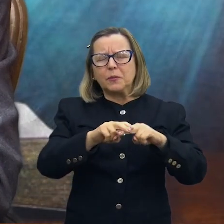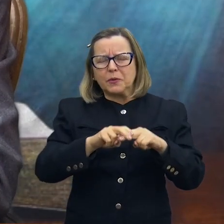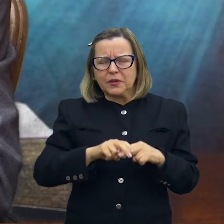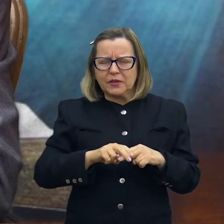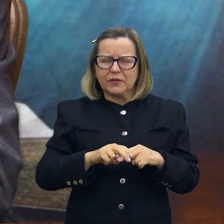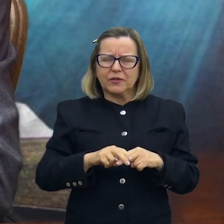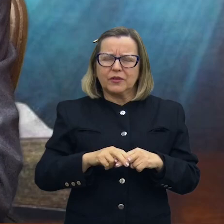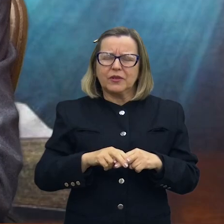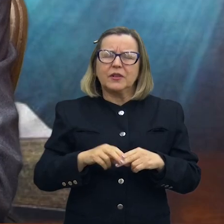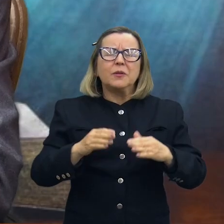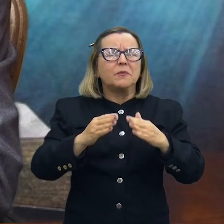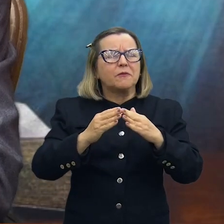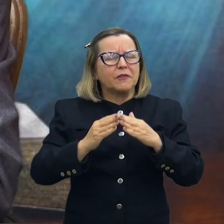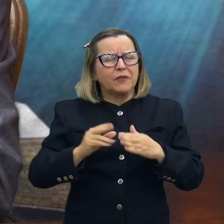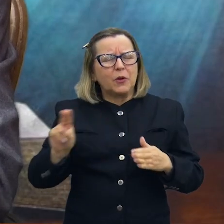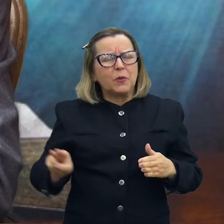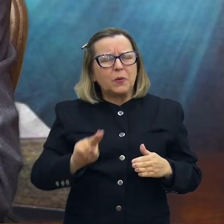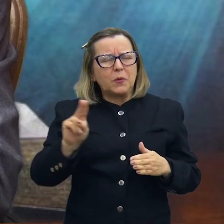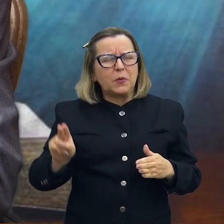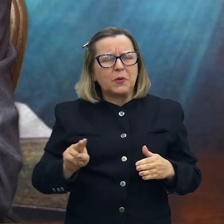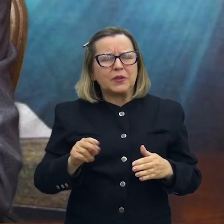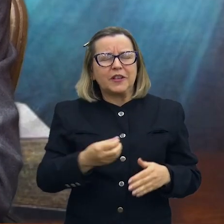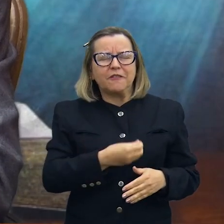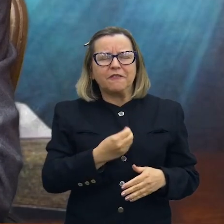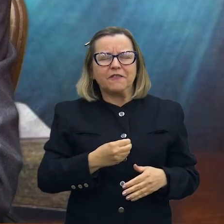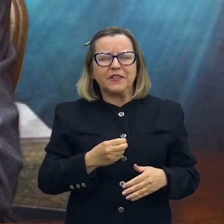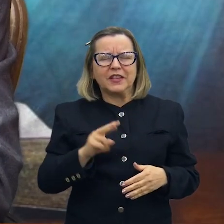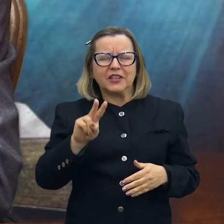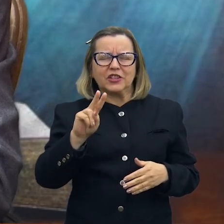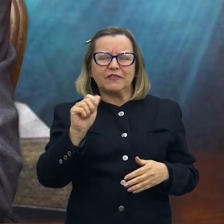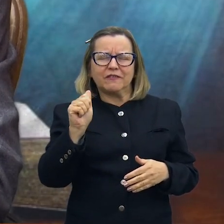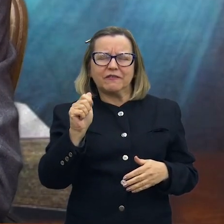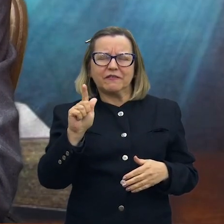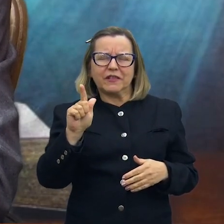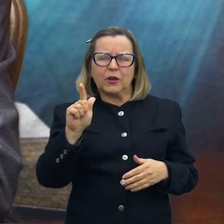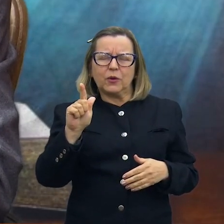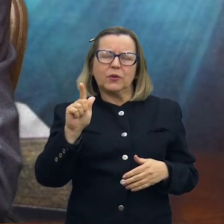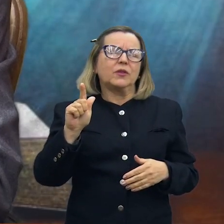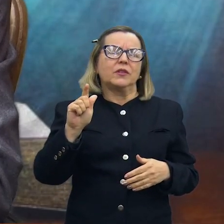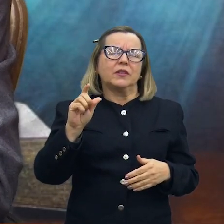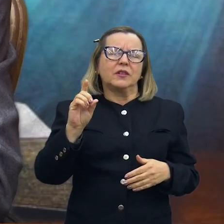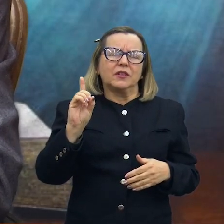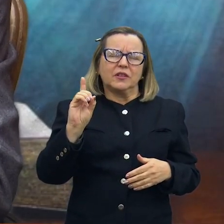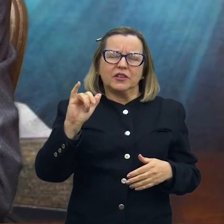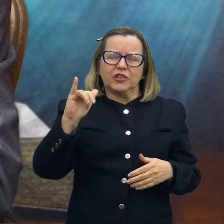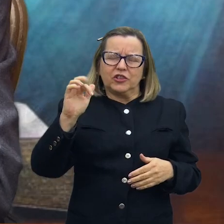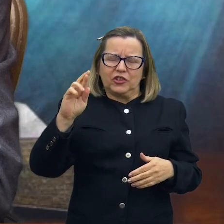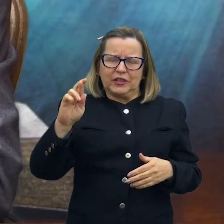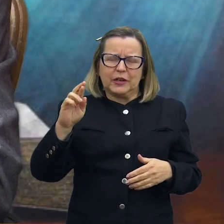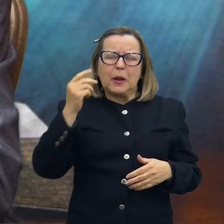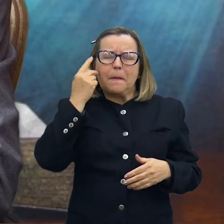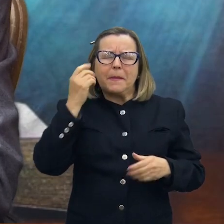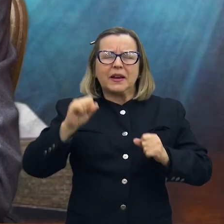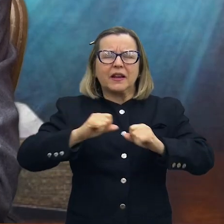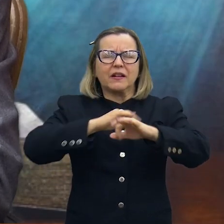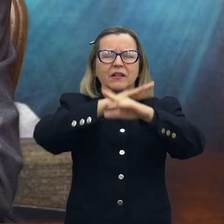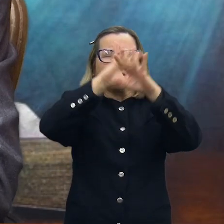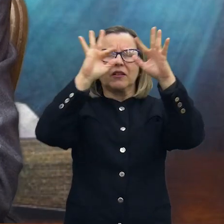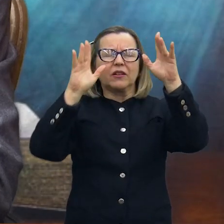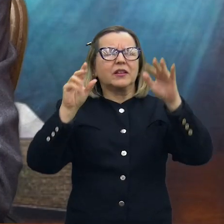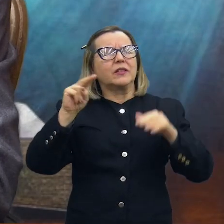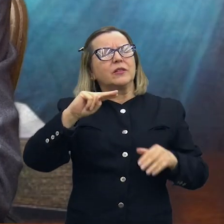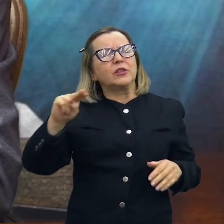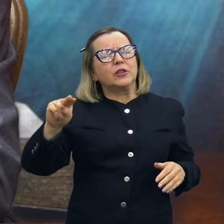usa a vida do irmão Valdir para glorificar o nome de Cristo e também